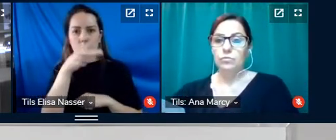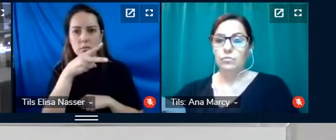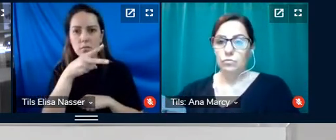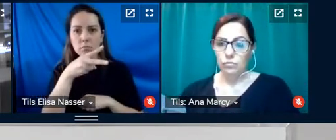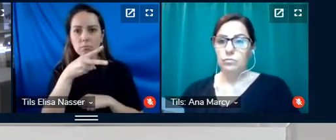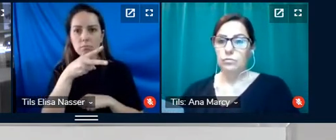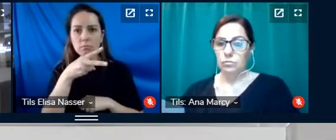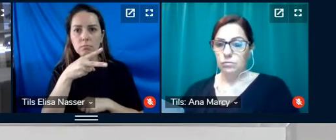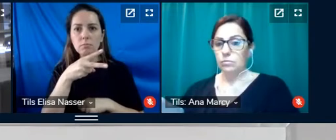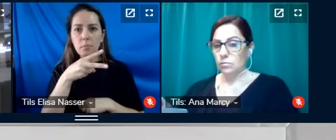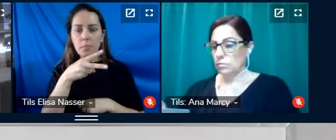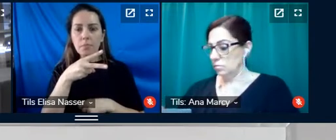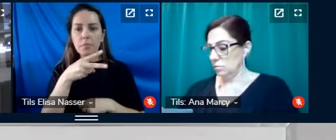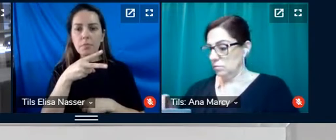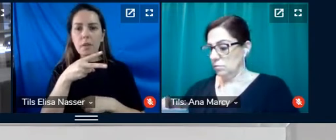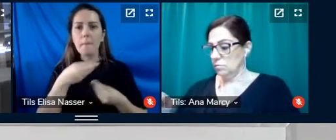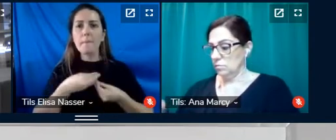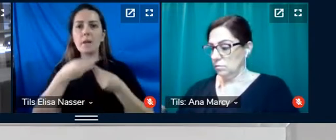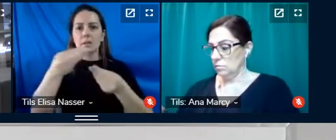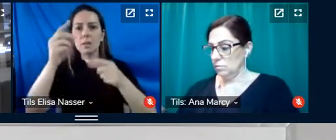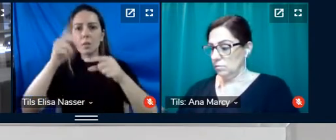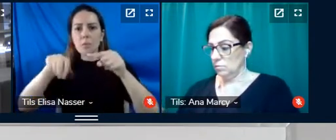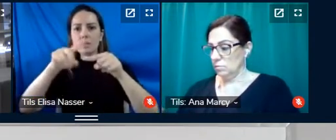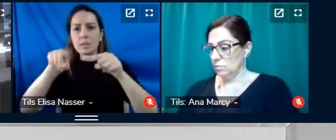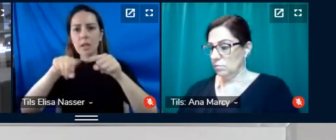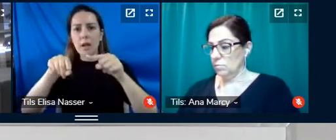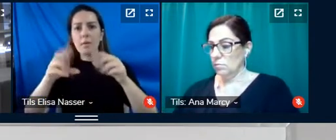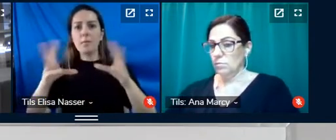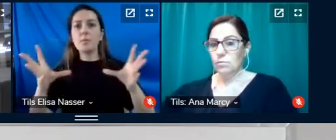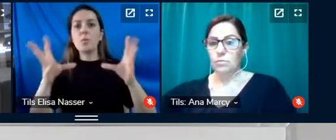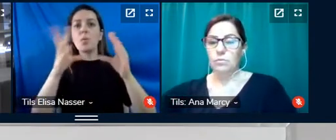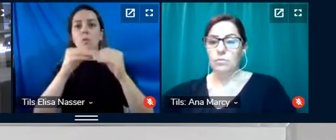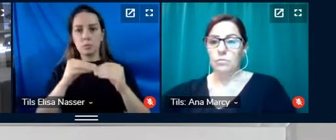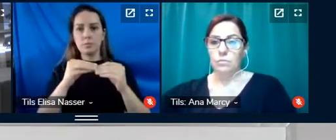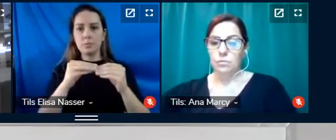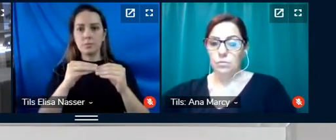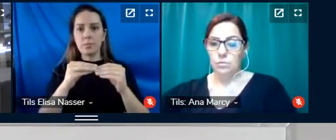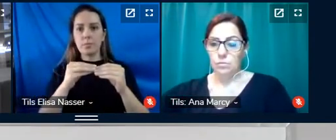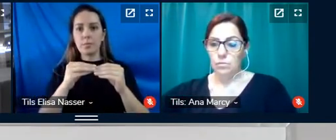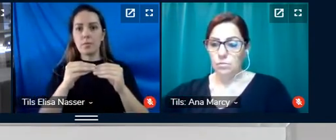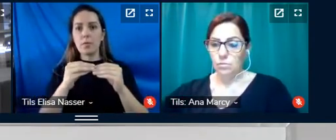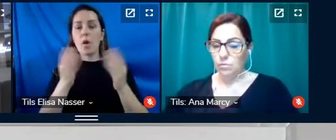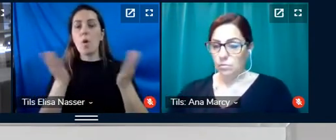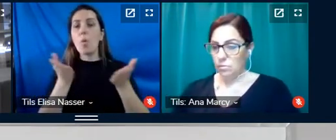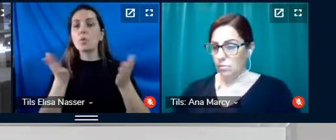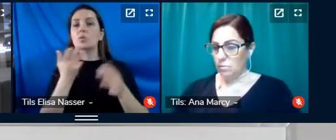Eu mandei o material para vocês no Moodle hoje à tarde.